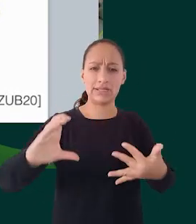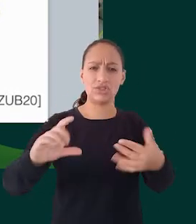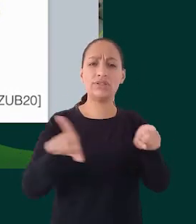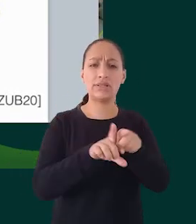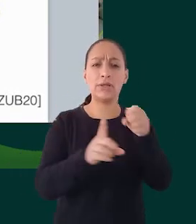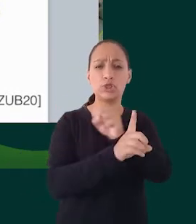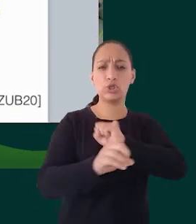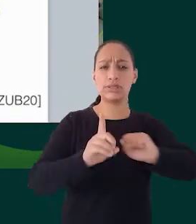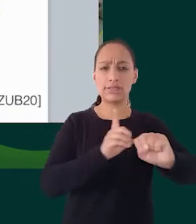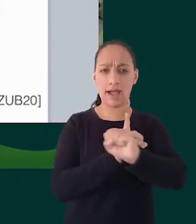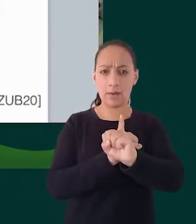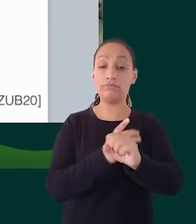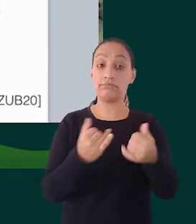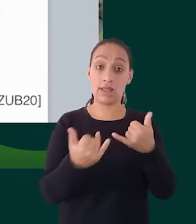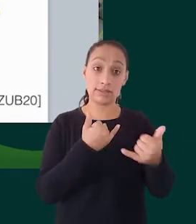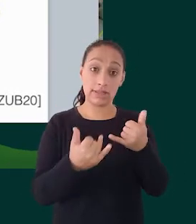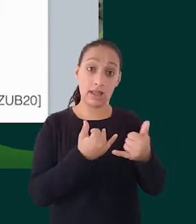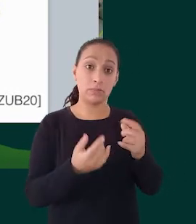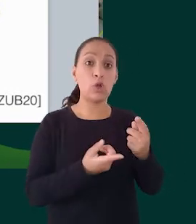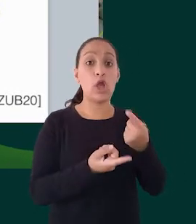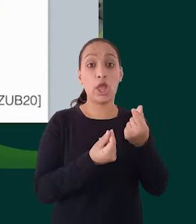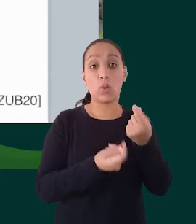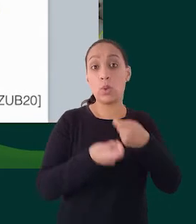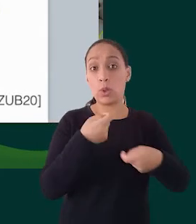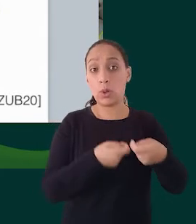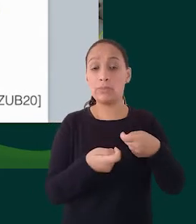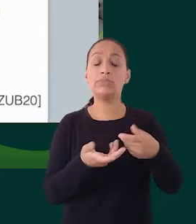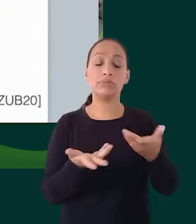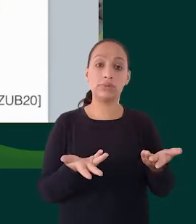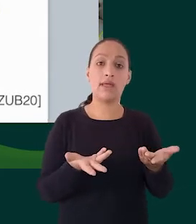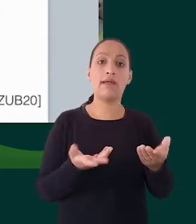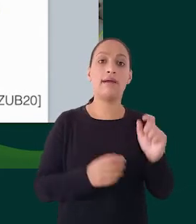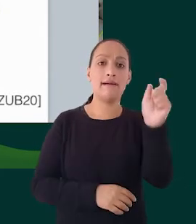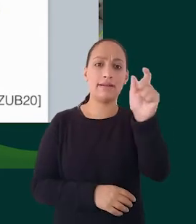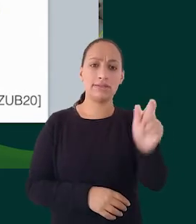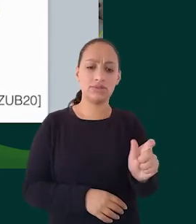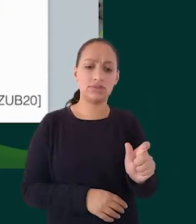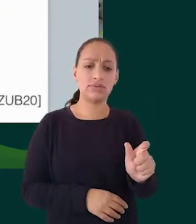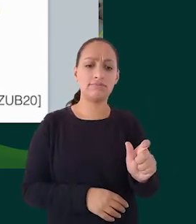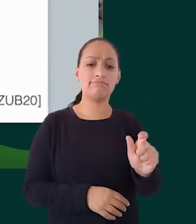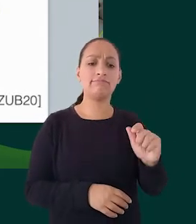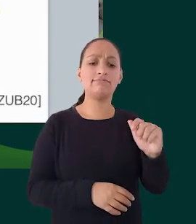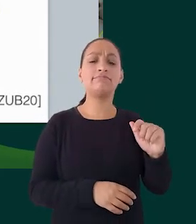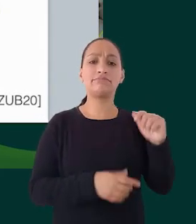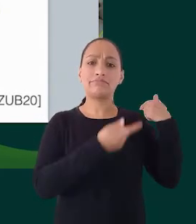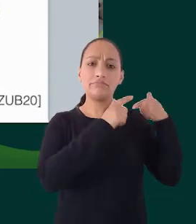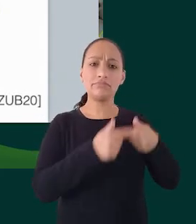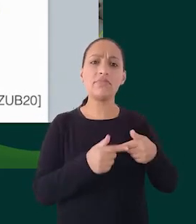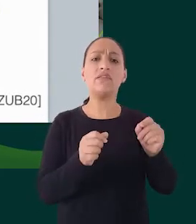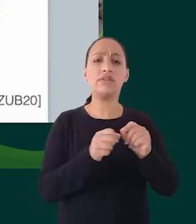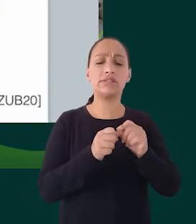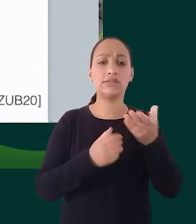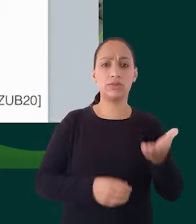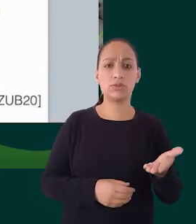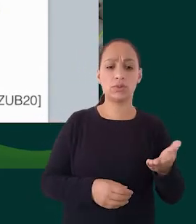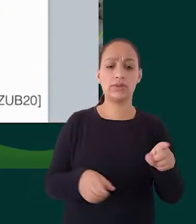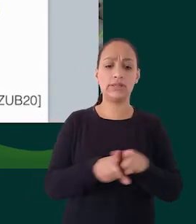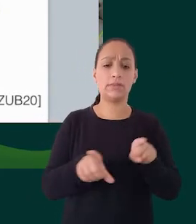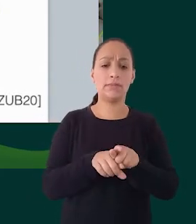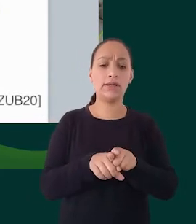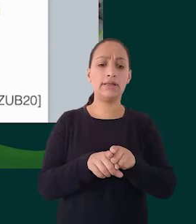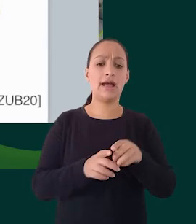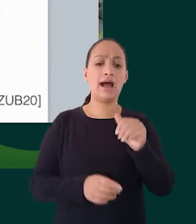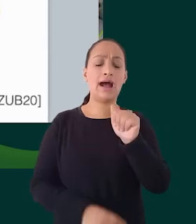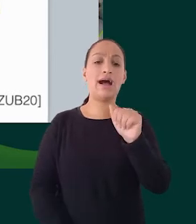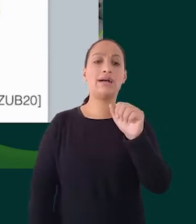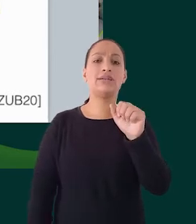sociais, por exemplo, econômico-sociais. Então, algoritmos de clusterização fazem isso. Algoritmos de associação, eu vou dar um exemplo mais